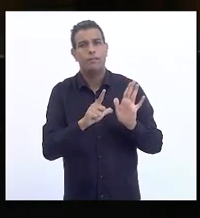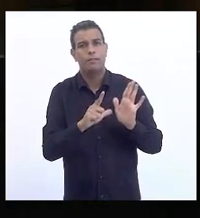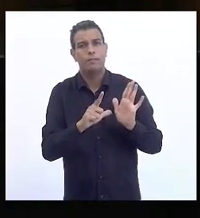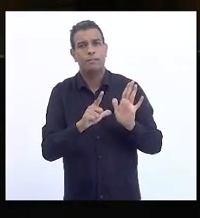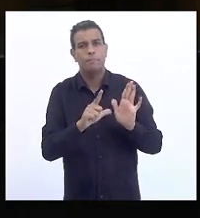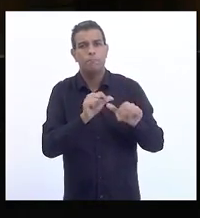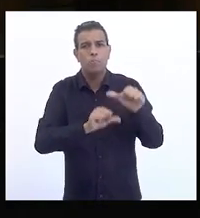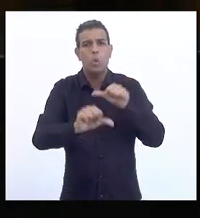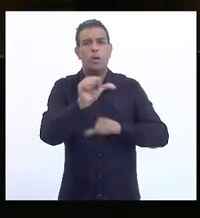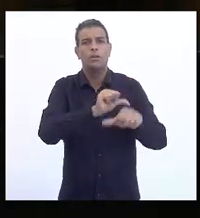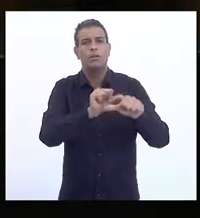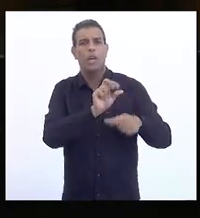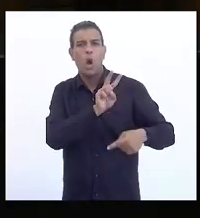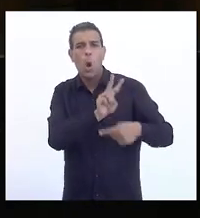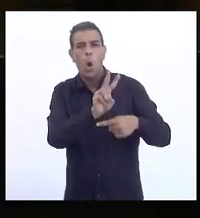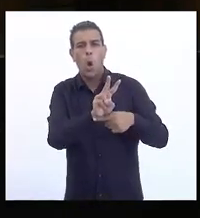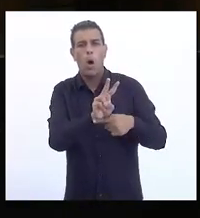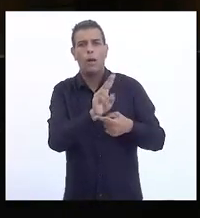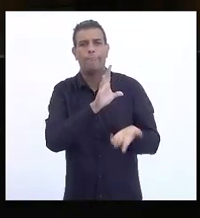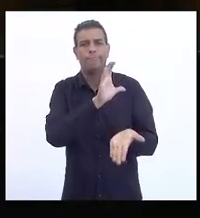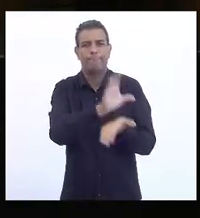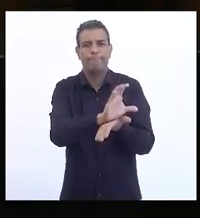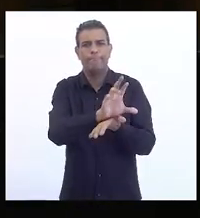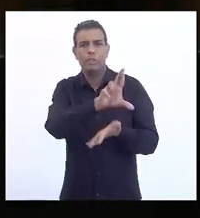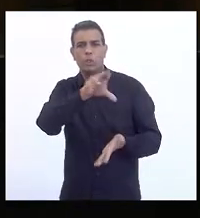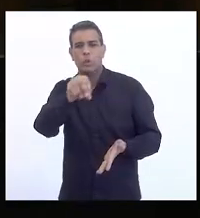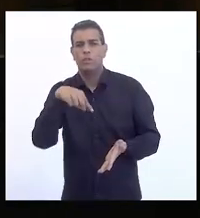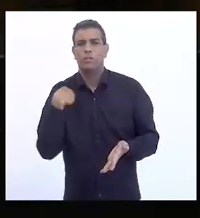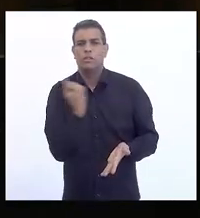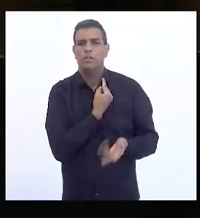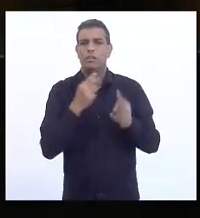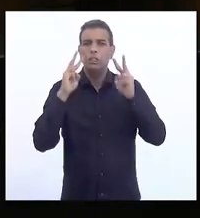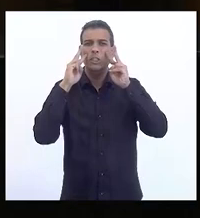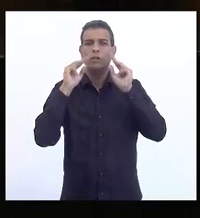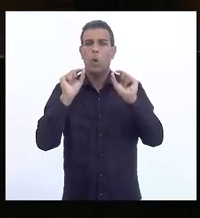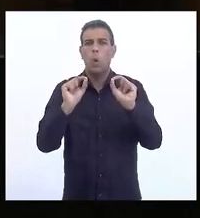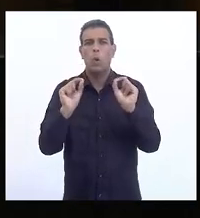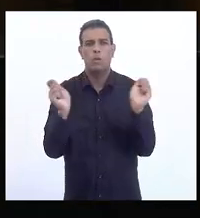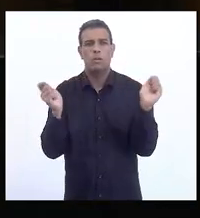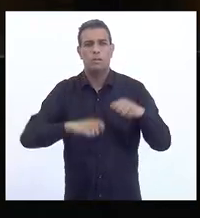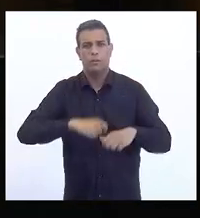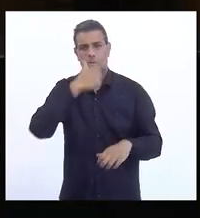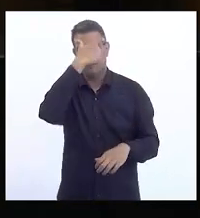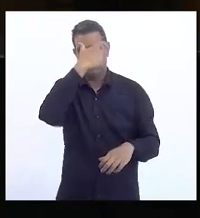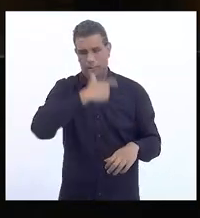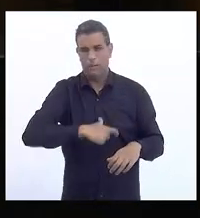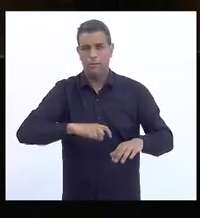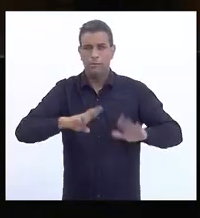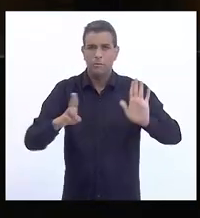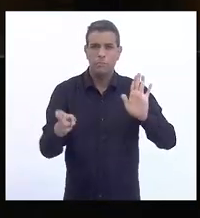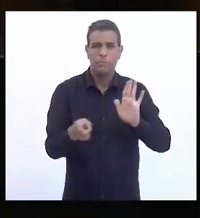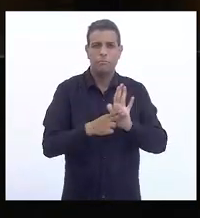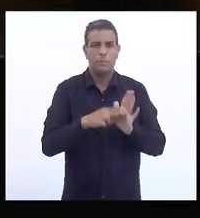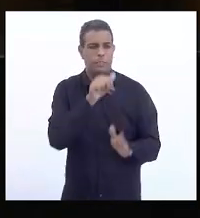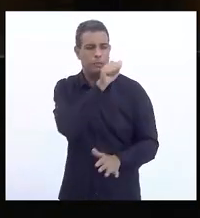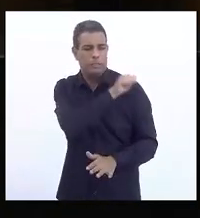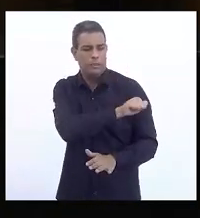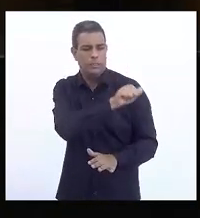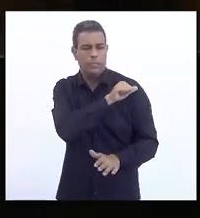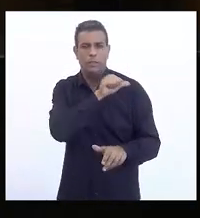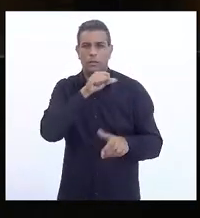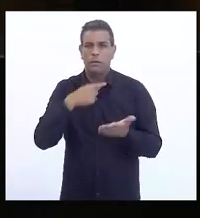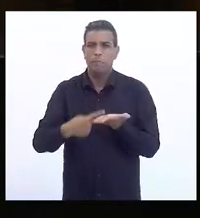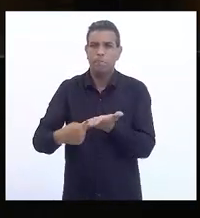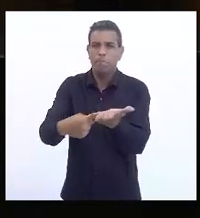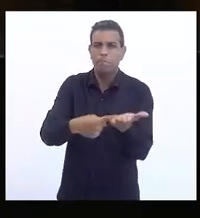eu faço deste momento um outro olhar. Eu sou a favor de que o Rio de Janeiro refaça um